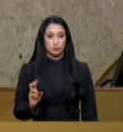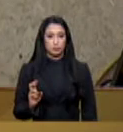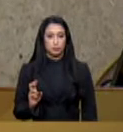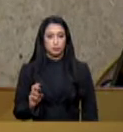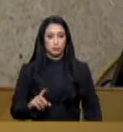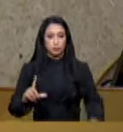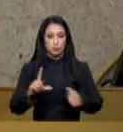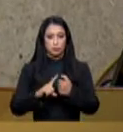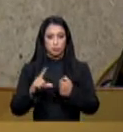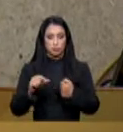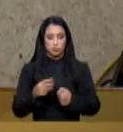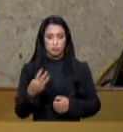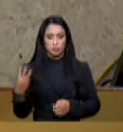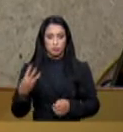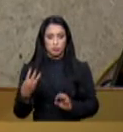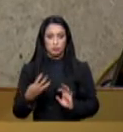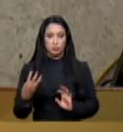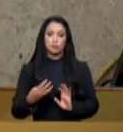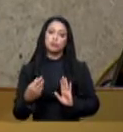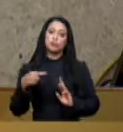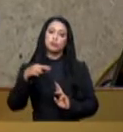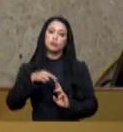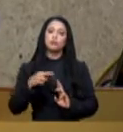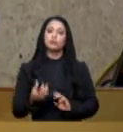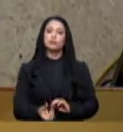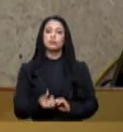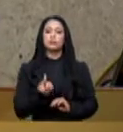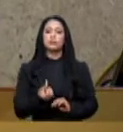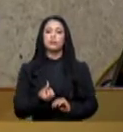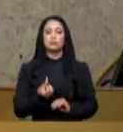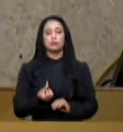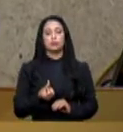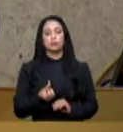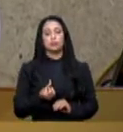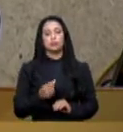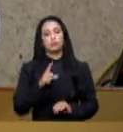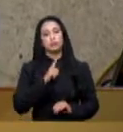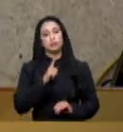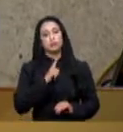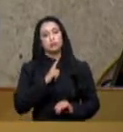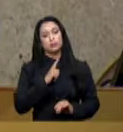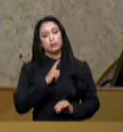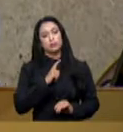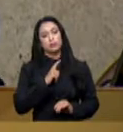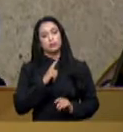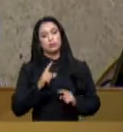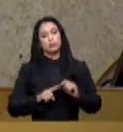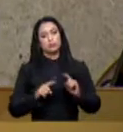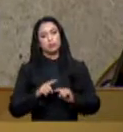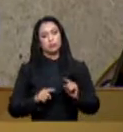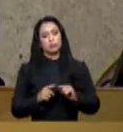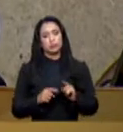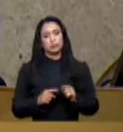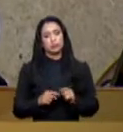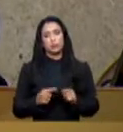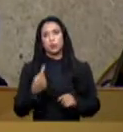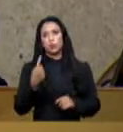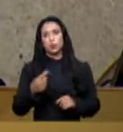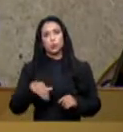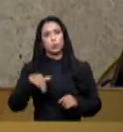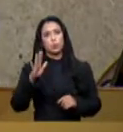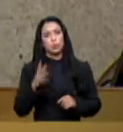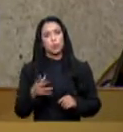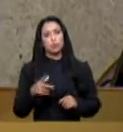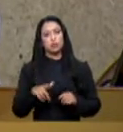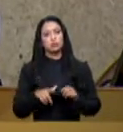Dispõe o artigo 3º, inciso 6º. Prestação regionalizada, modalidade de prestação integrada de um ou mais componentes do